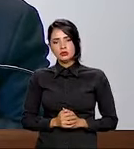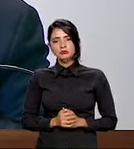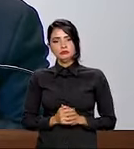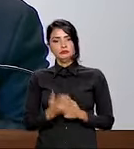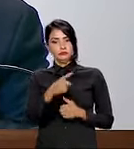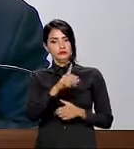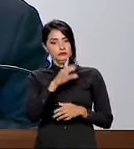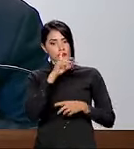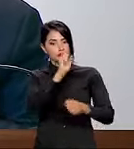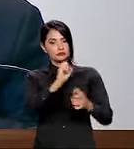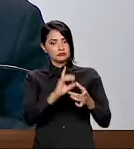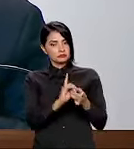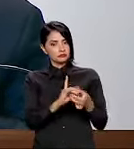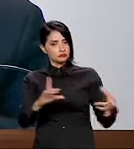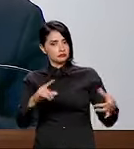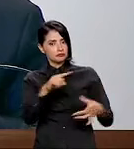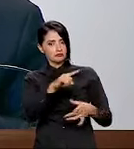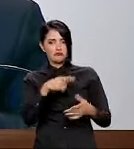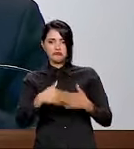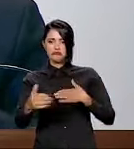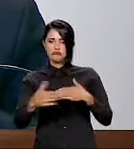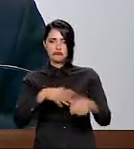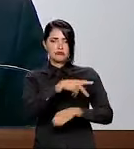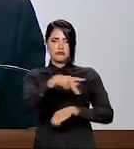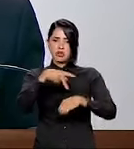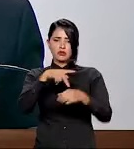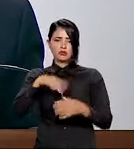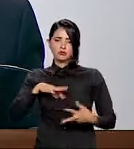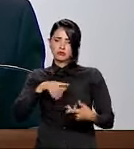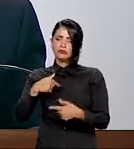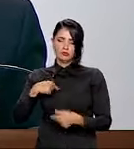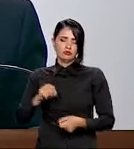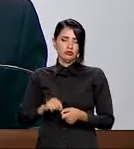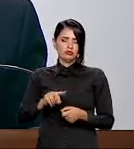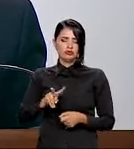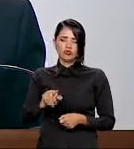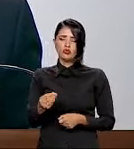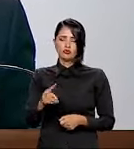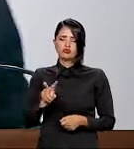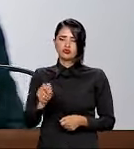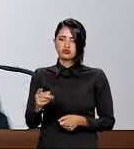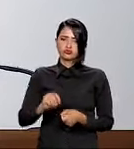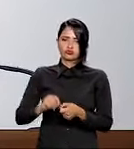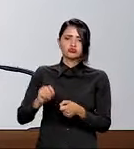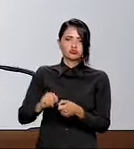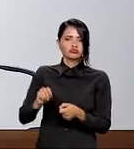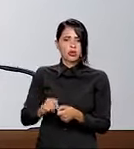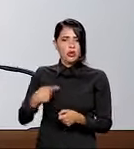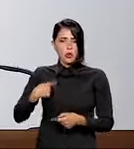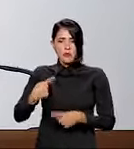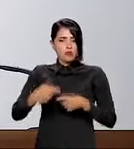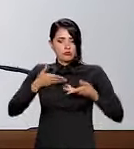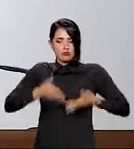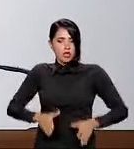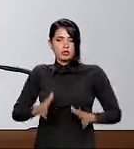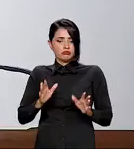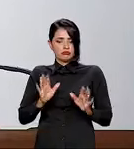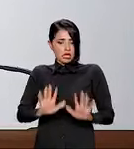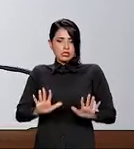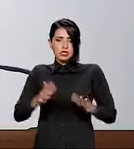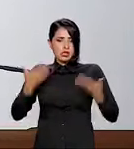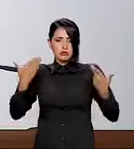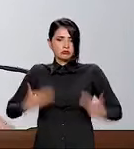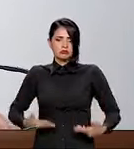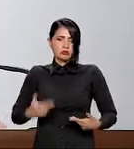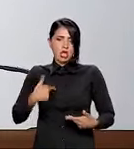da democracia em qualquer país do mundo, eu vou fazer. Porque eu nasci assim. Eu